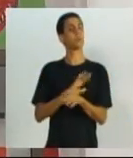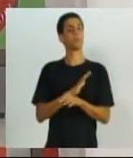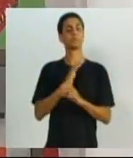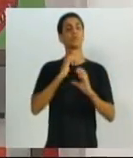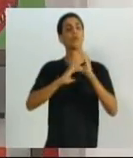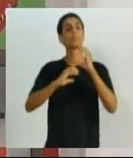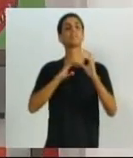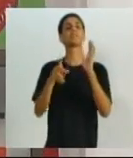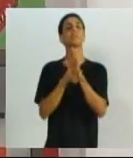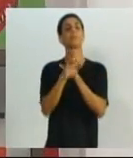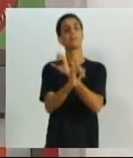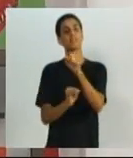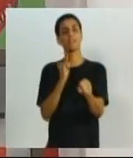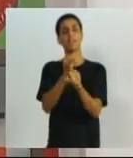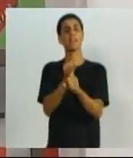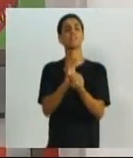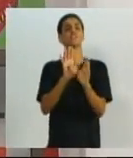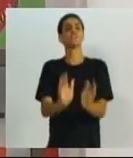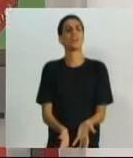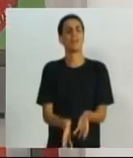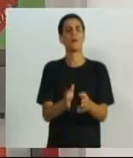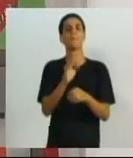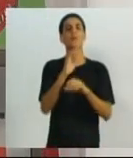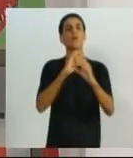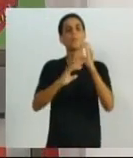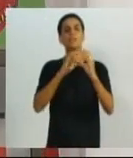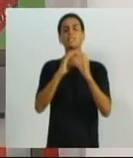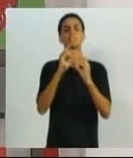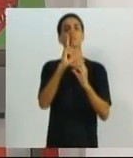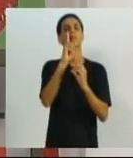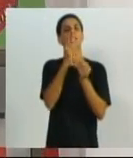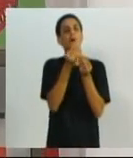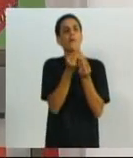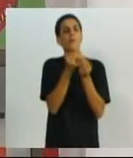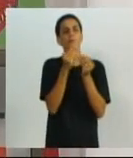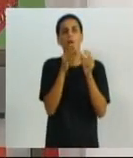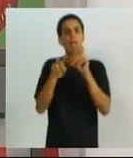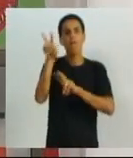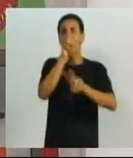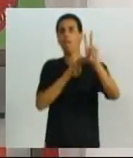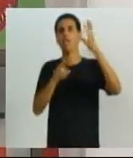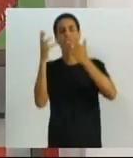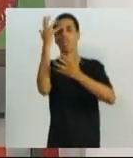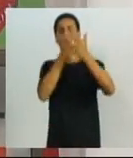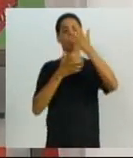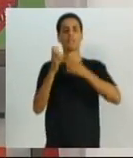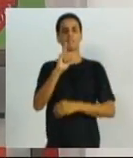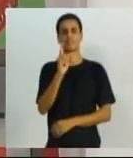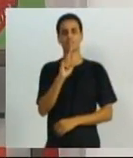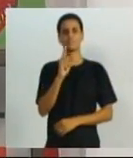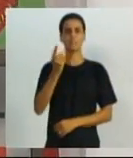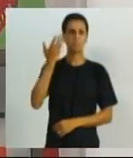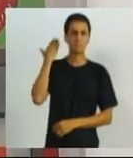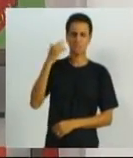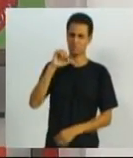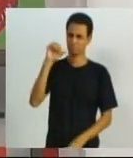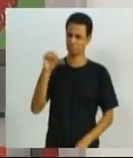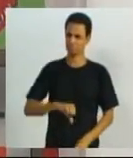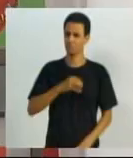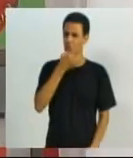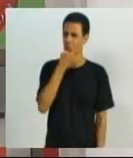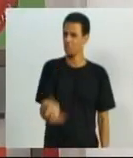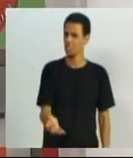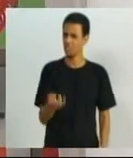pela rede social, que não degrada, que não polui. Nós, na última eleição, foi horrível o que nós